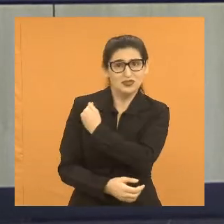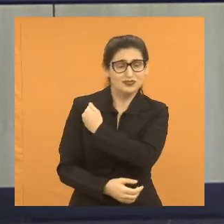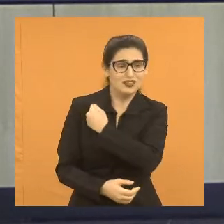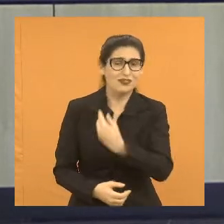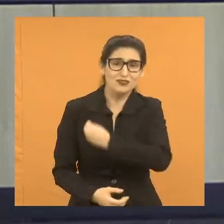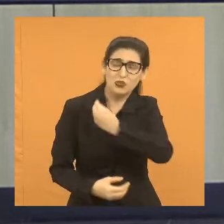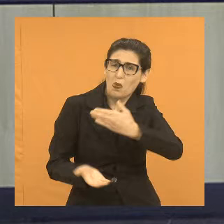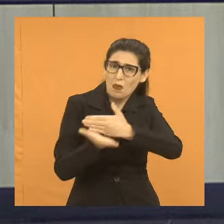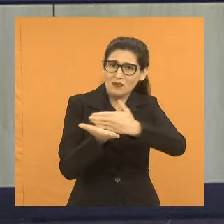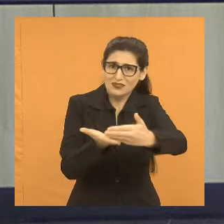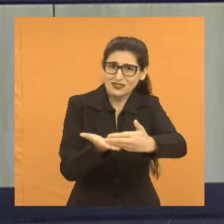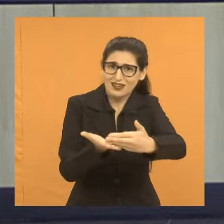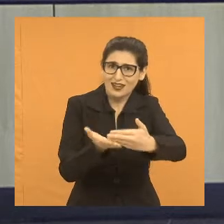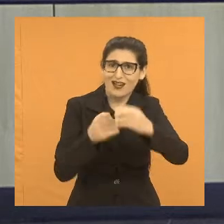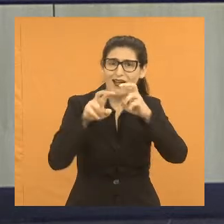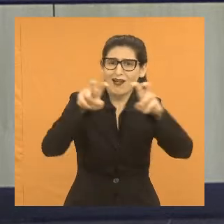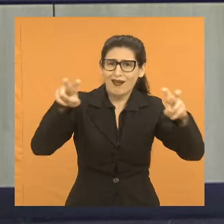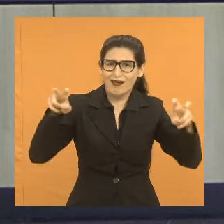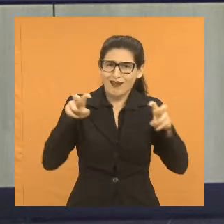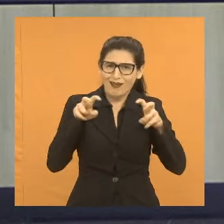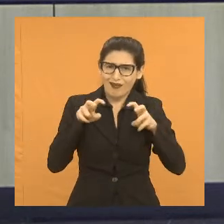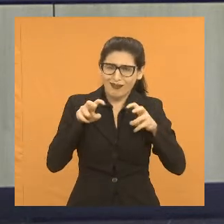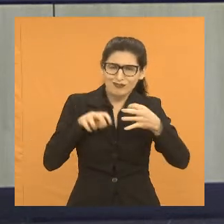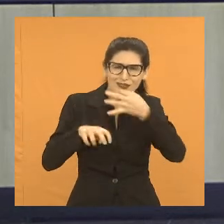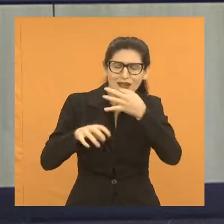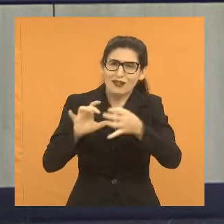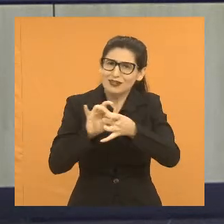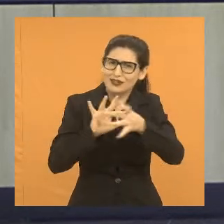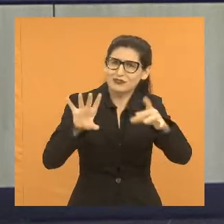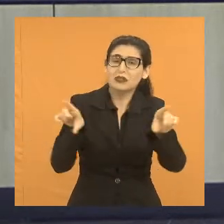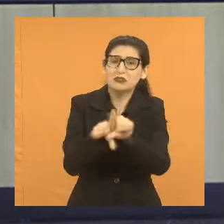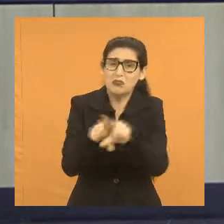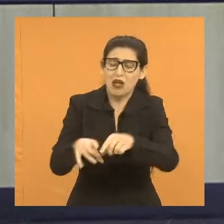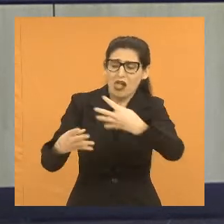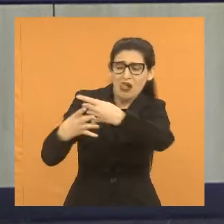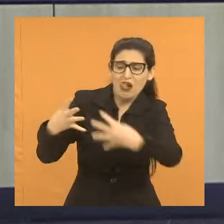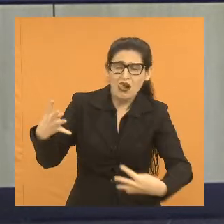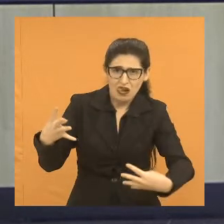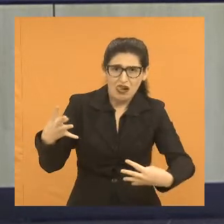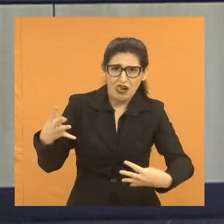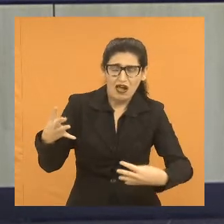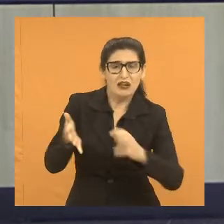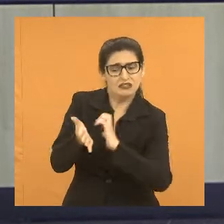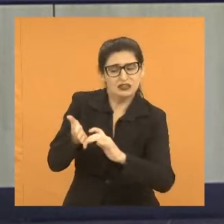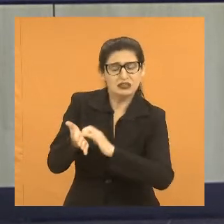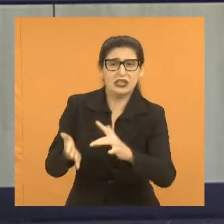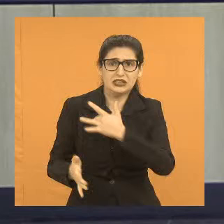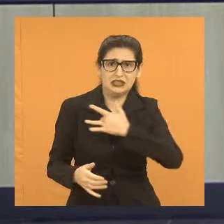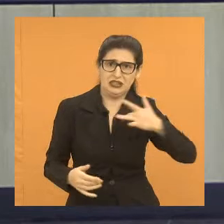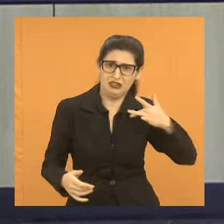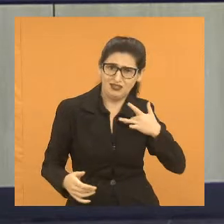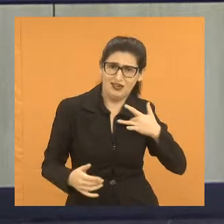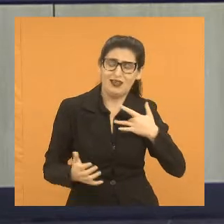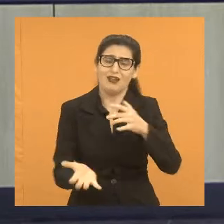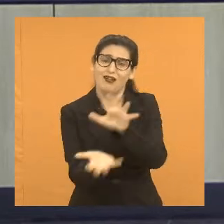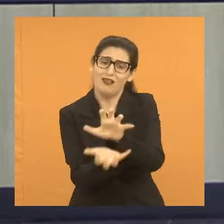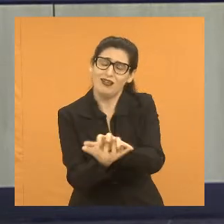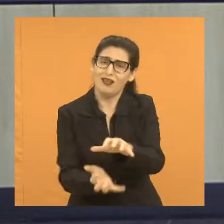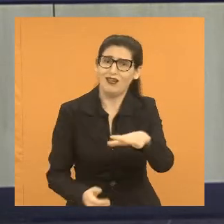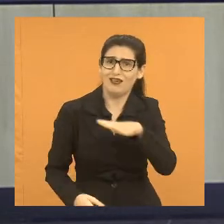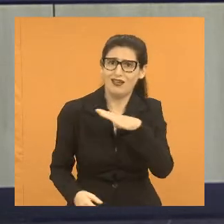a abertura da audiência pública de prestação de contas da Secretaria de Saúde do município de